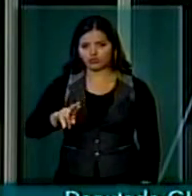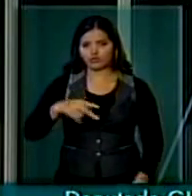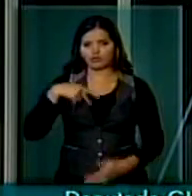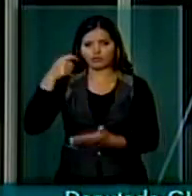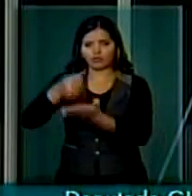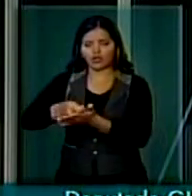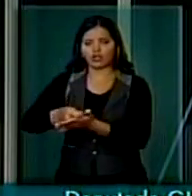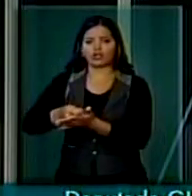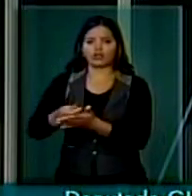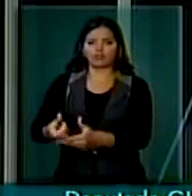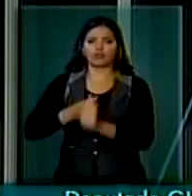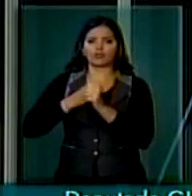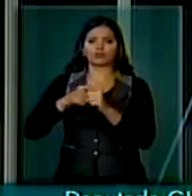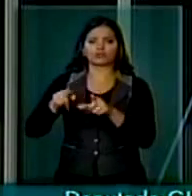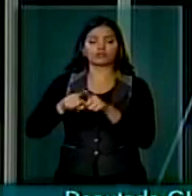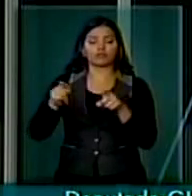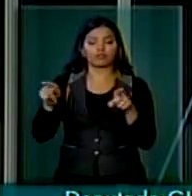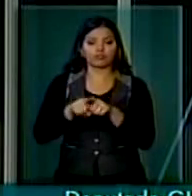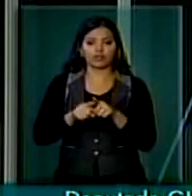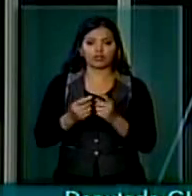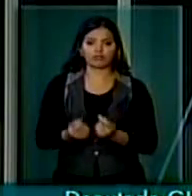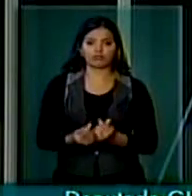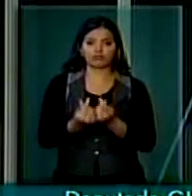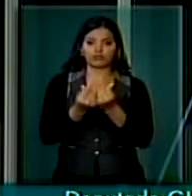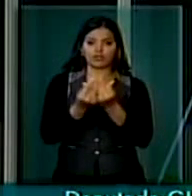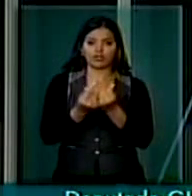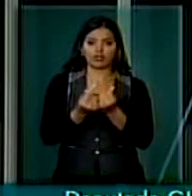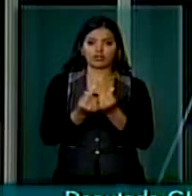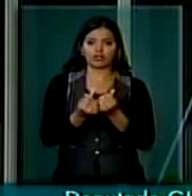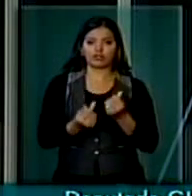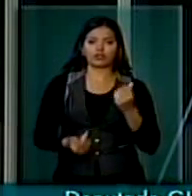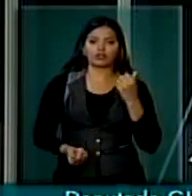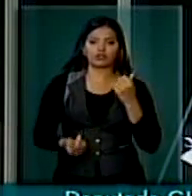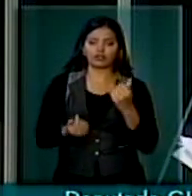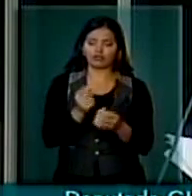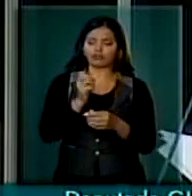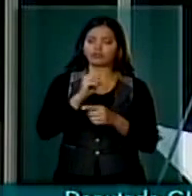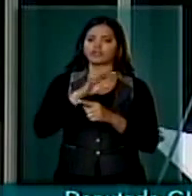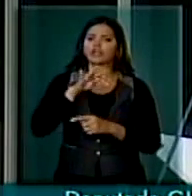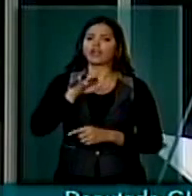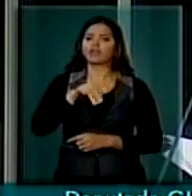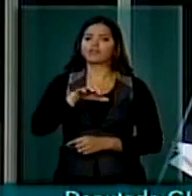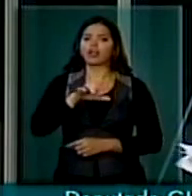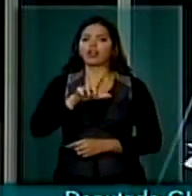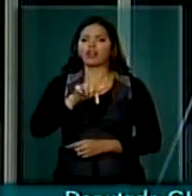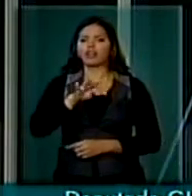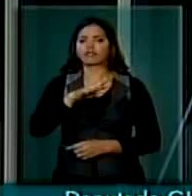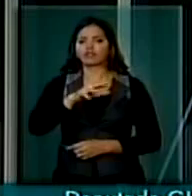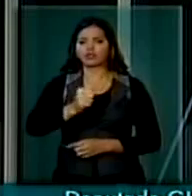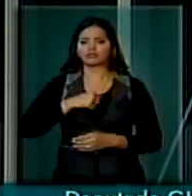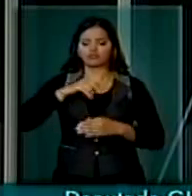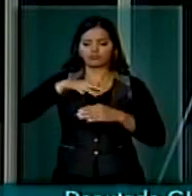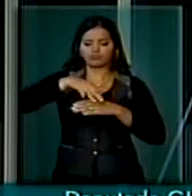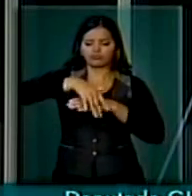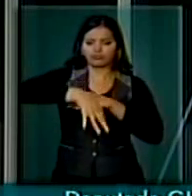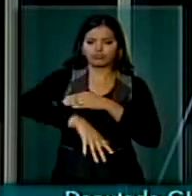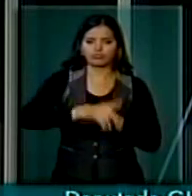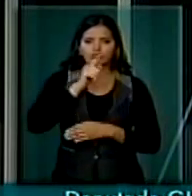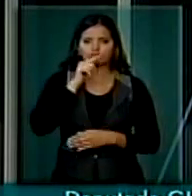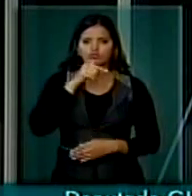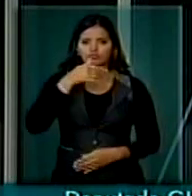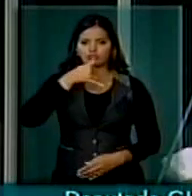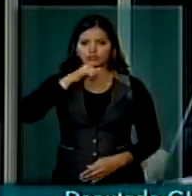vão pagar nos custos operacionais a ligação de termoelétricas e vão pagar também o prejuízo